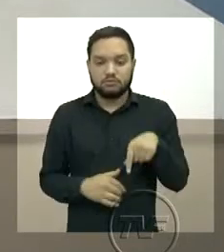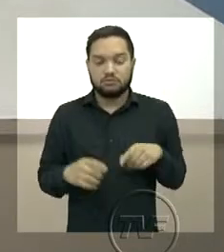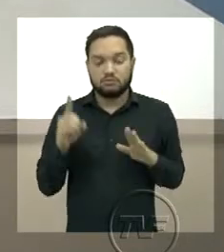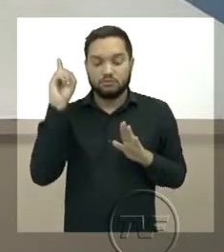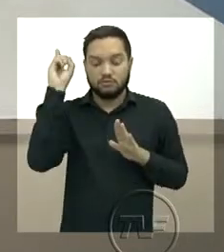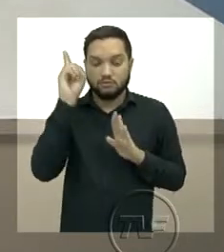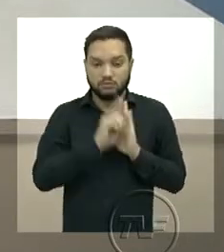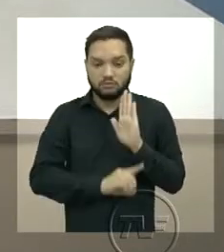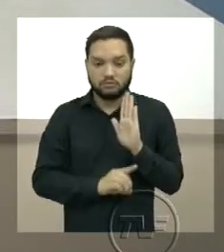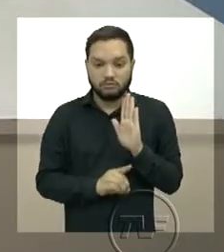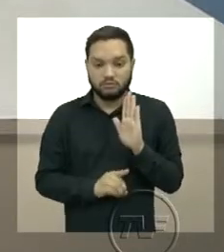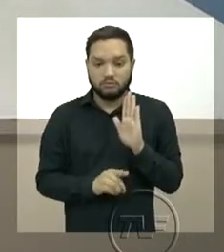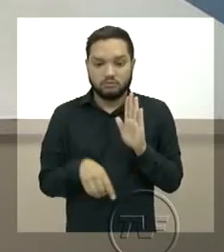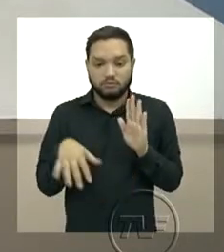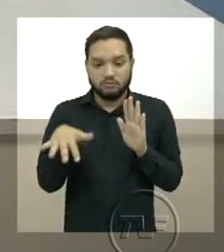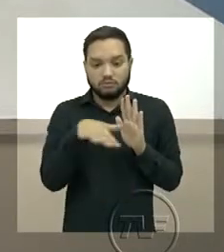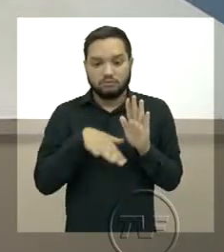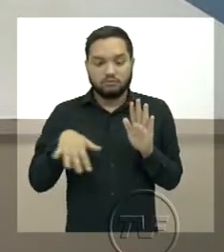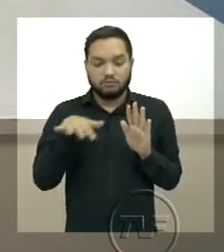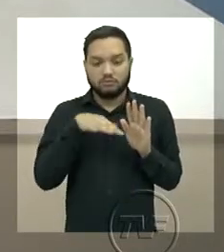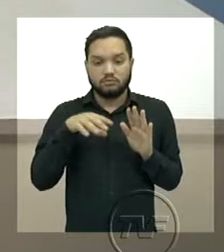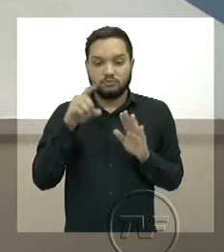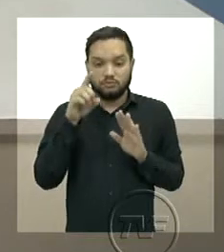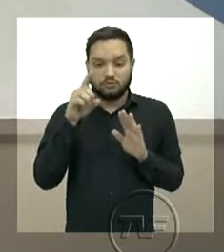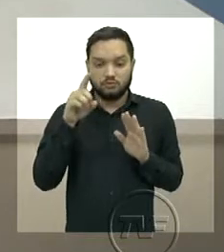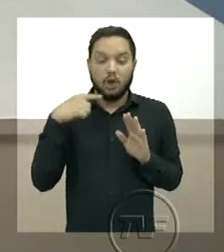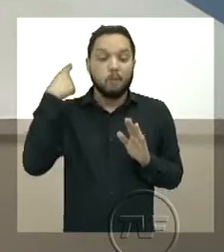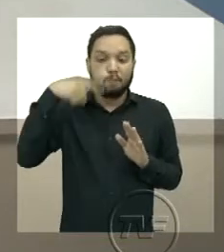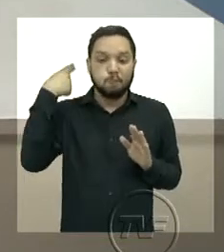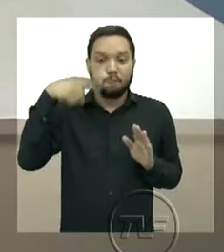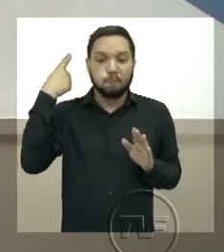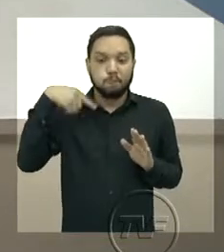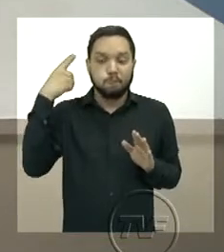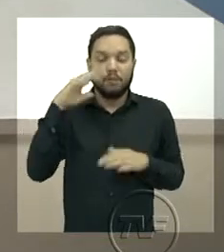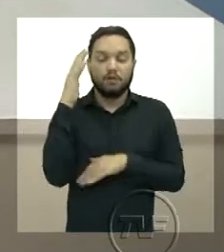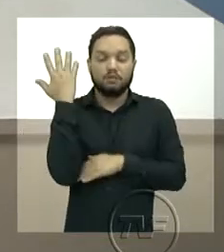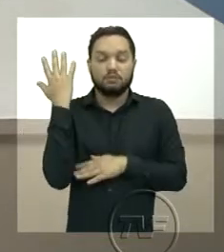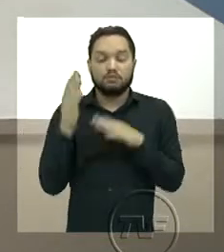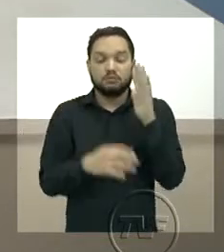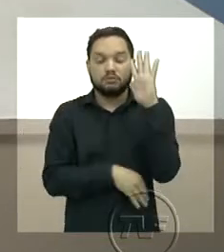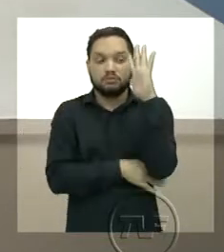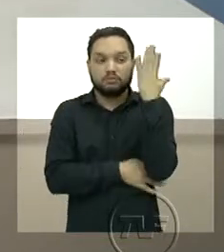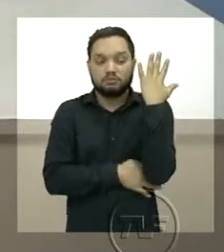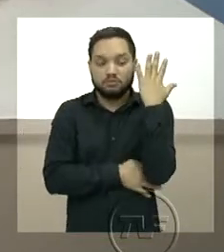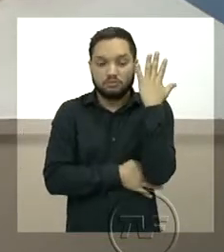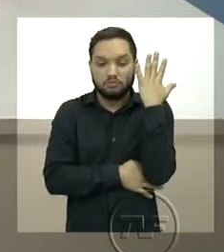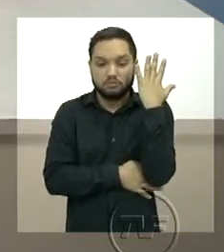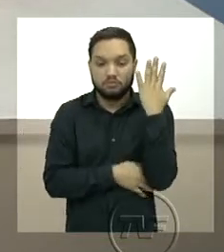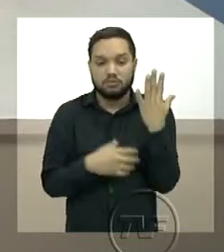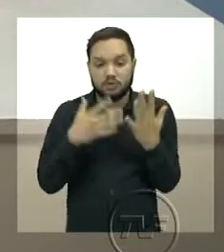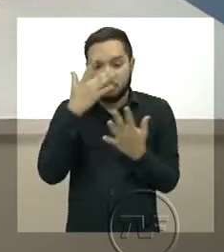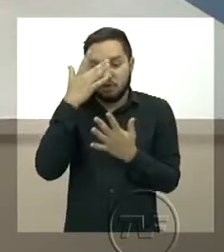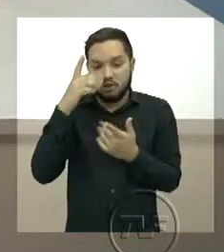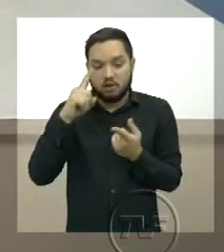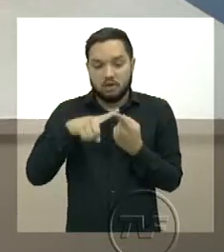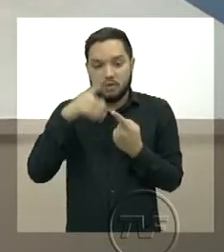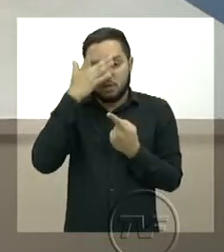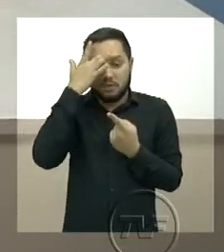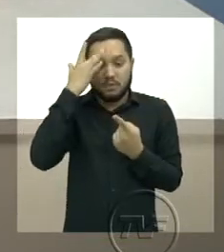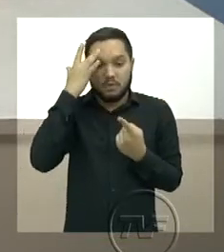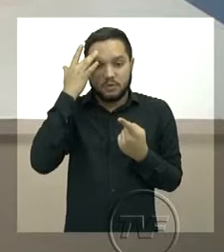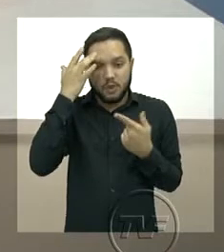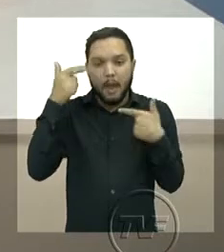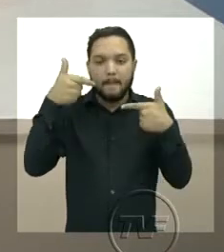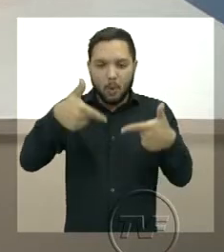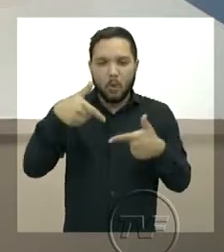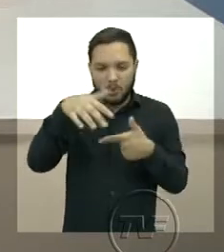direito, no âmbito do direito ambiental e da motivação dos ativistas ambientais, que